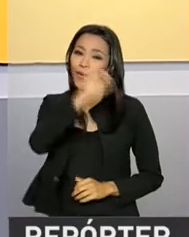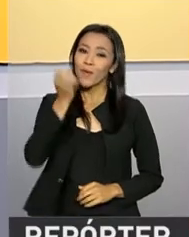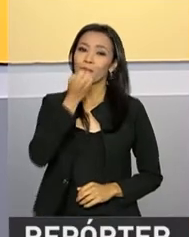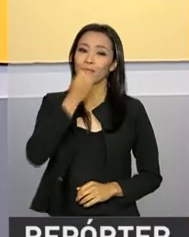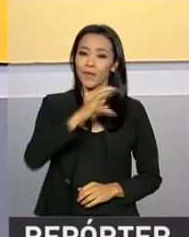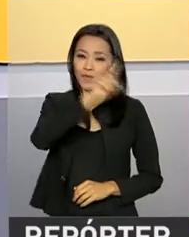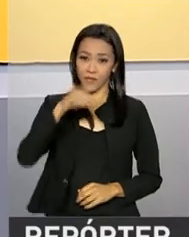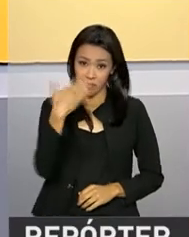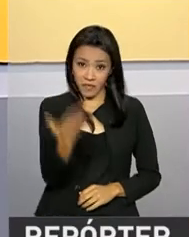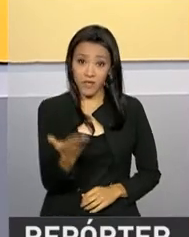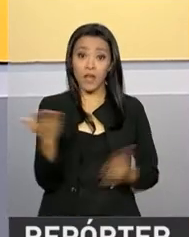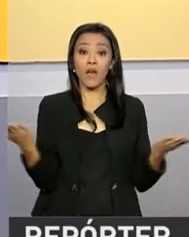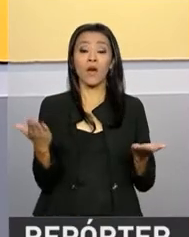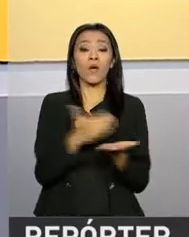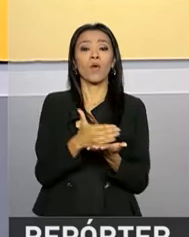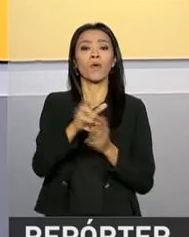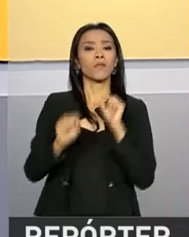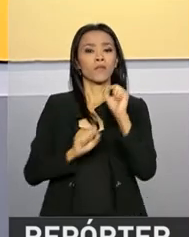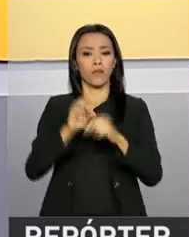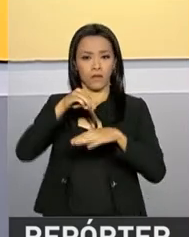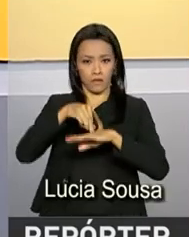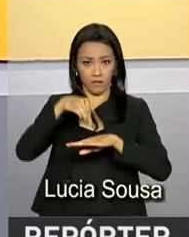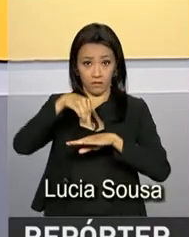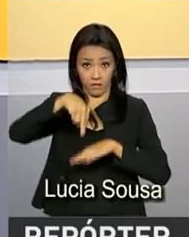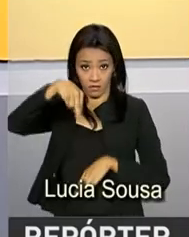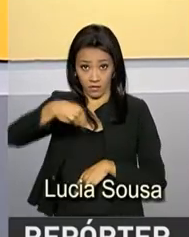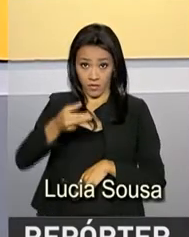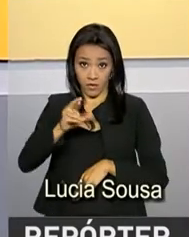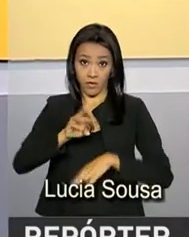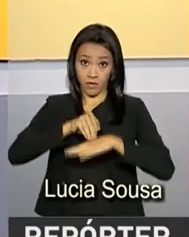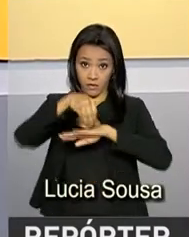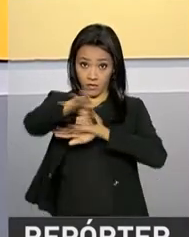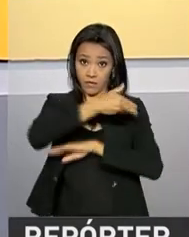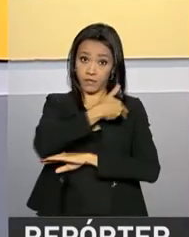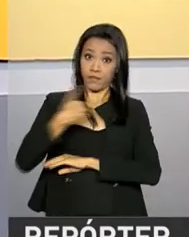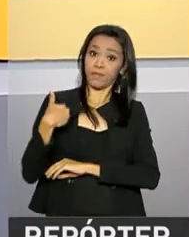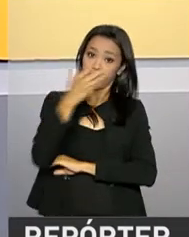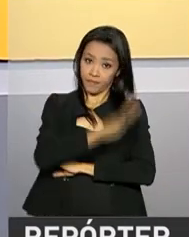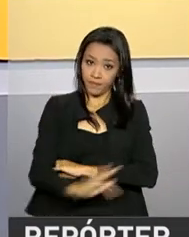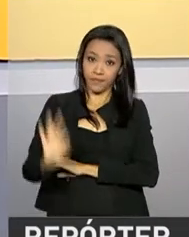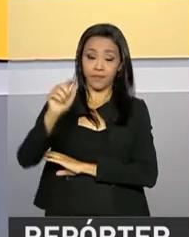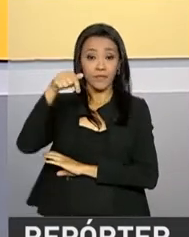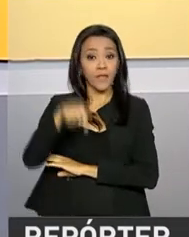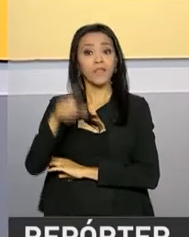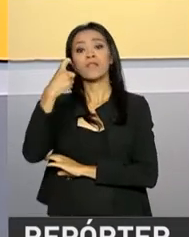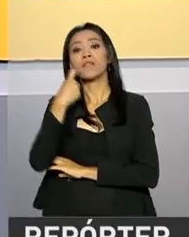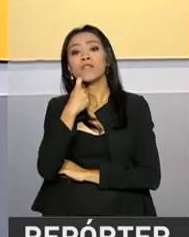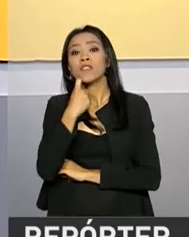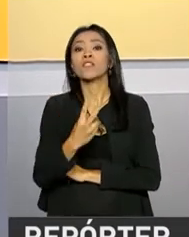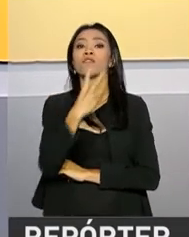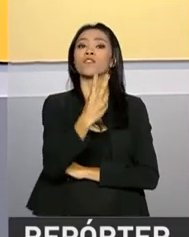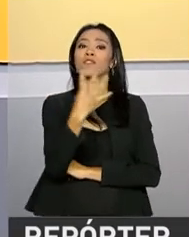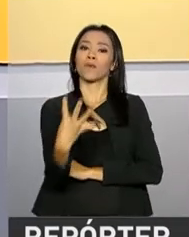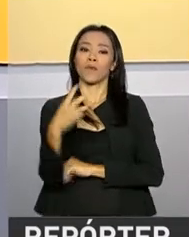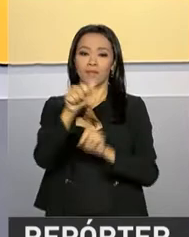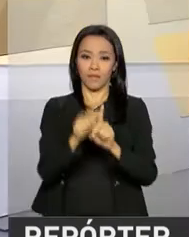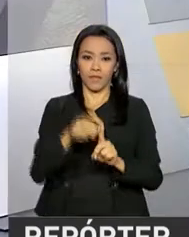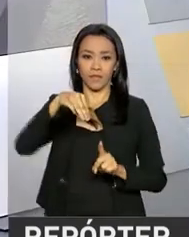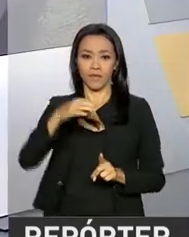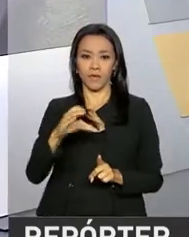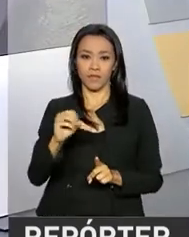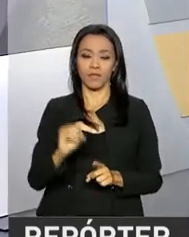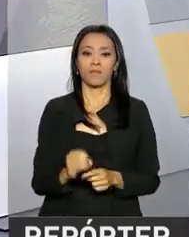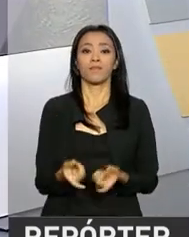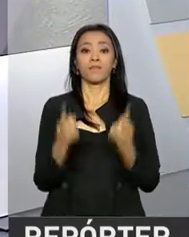Olá, um bom dia para você. Começa agora o repórter NBR com as notícias do governo federal desta sexta-feira, 24 de março.